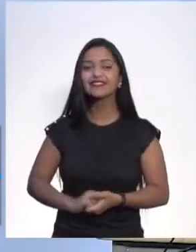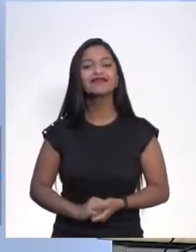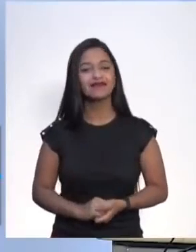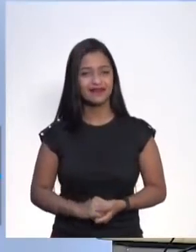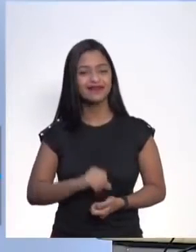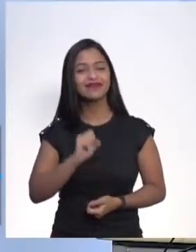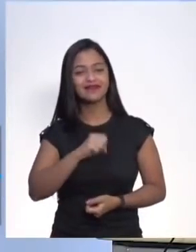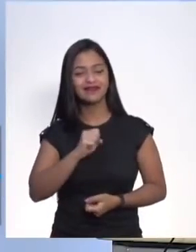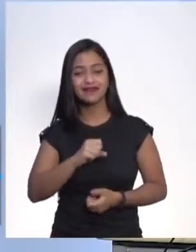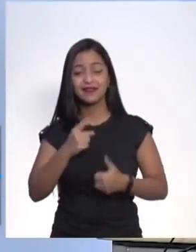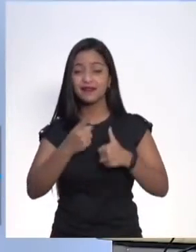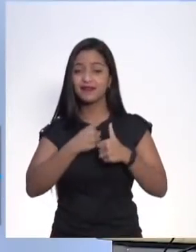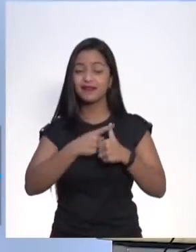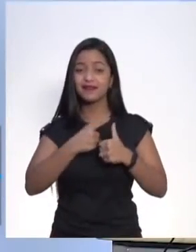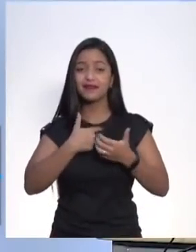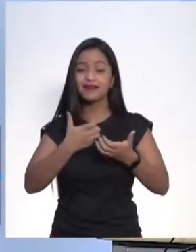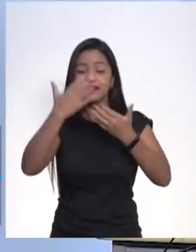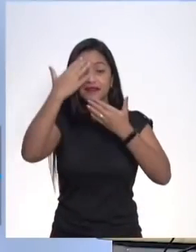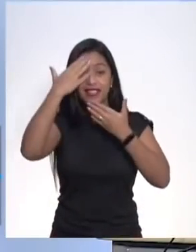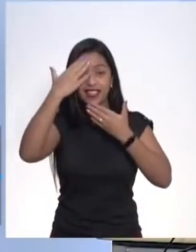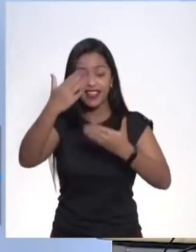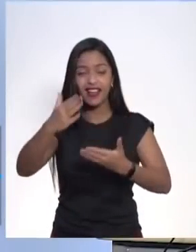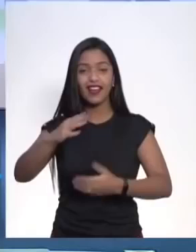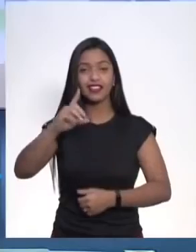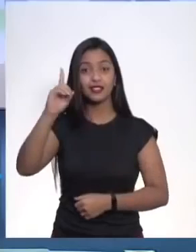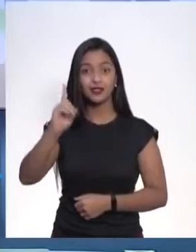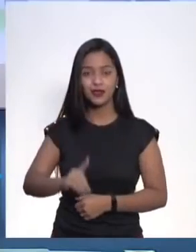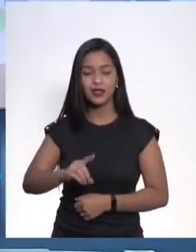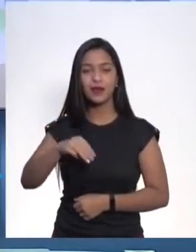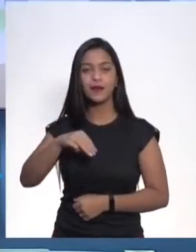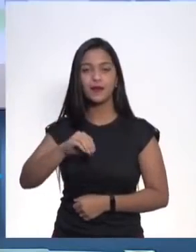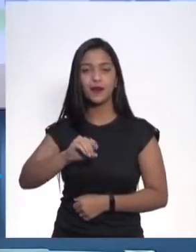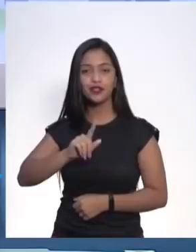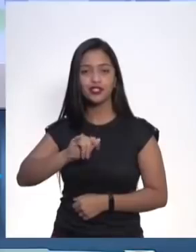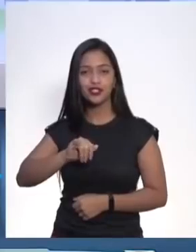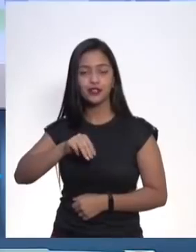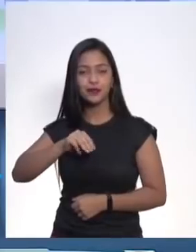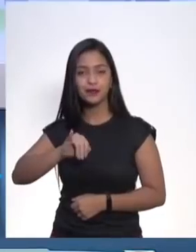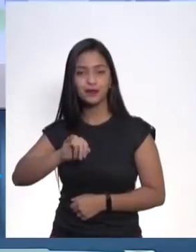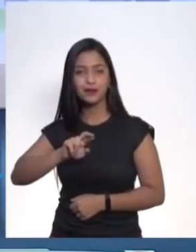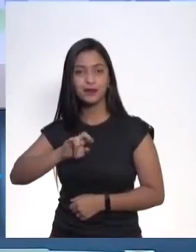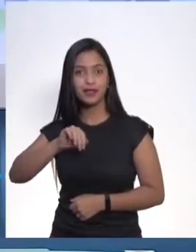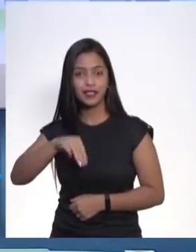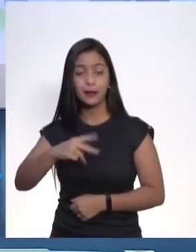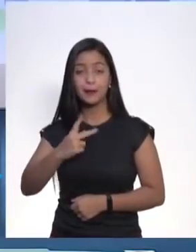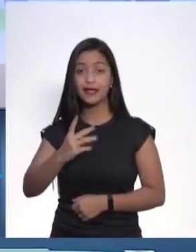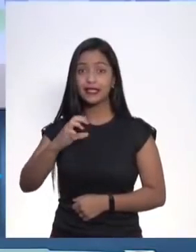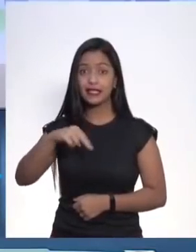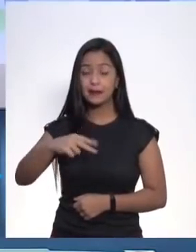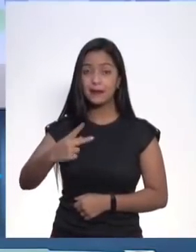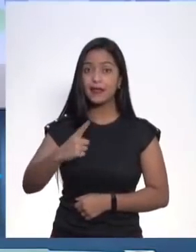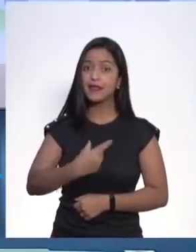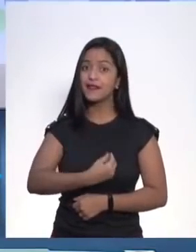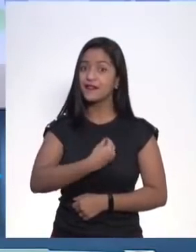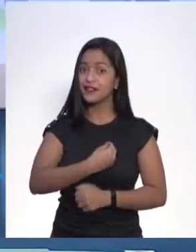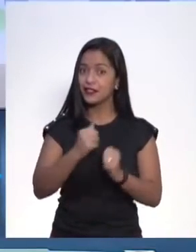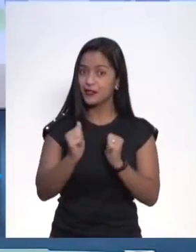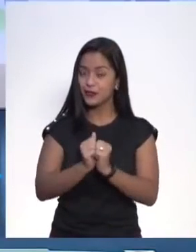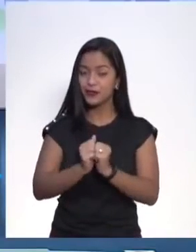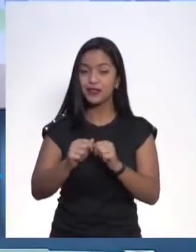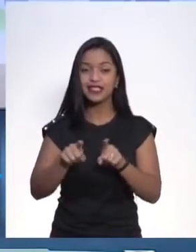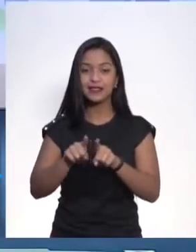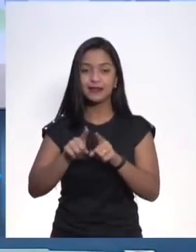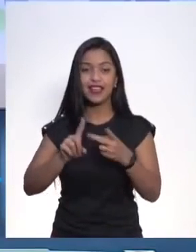de agradecer aí, principalmente a diretoria de Mojimirim, PCNP está aqui presente, muito obrigado. Dirigente Regina